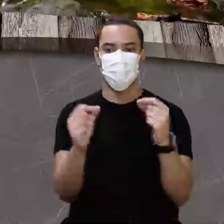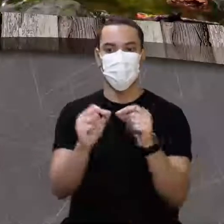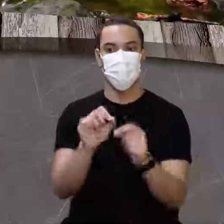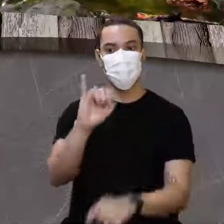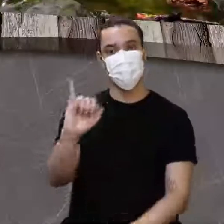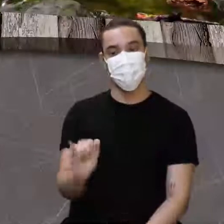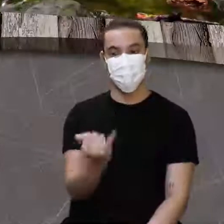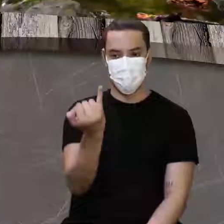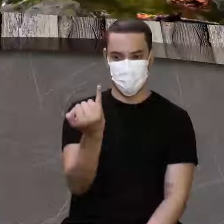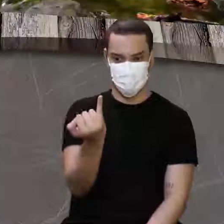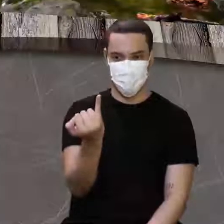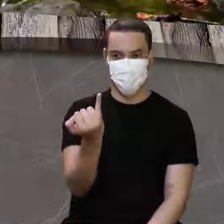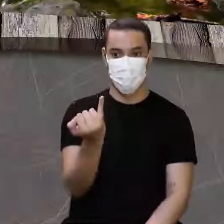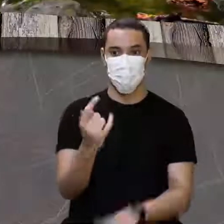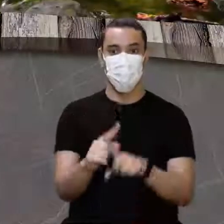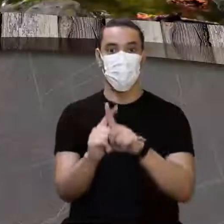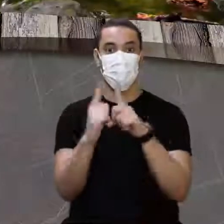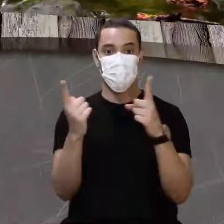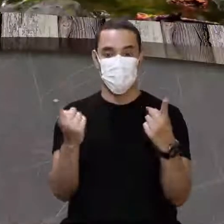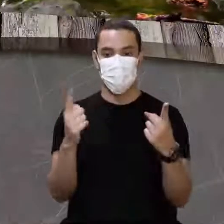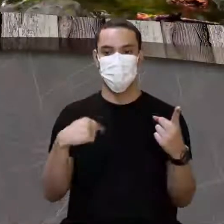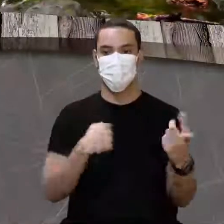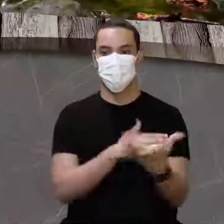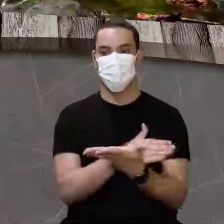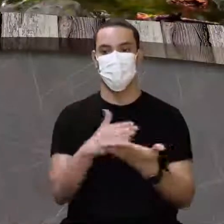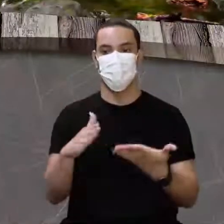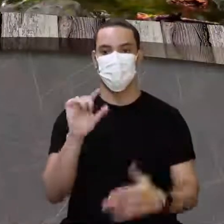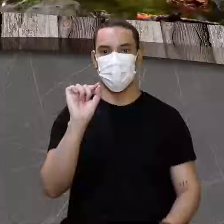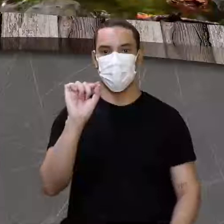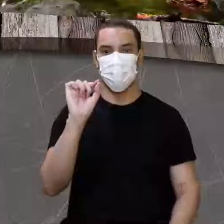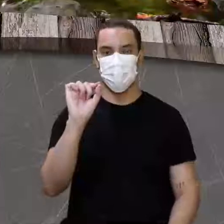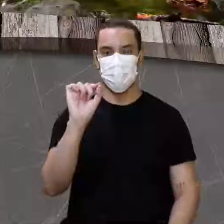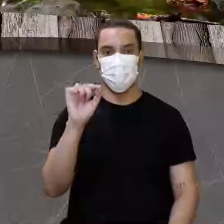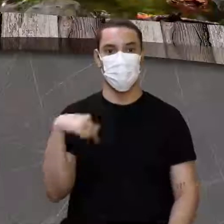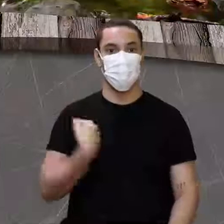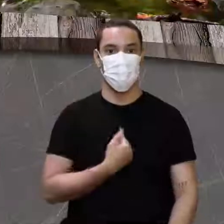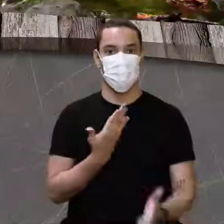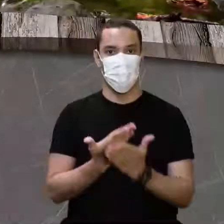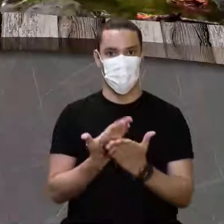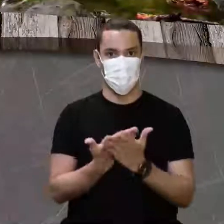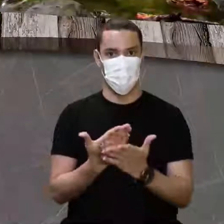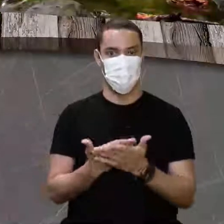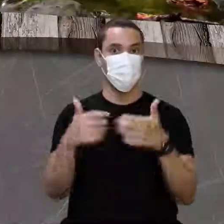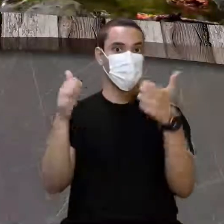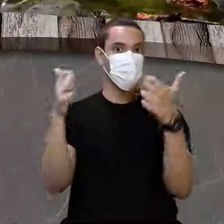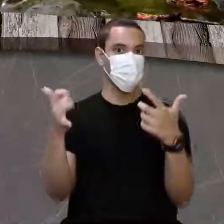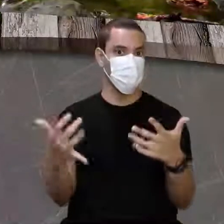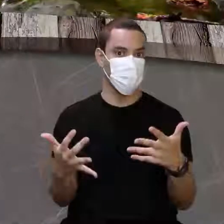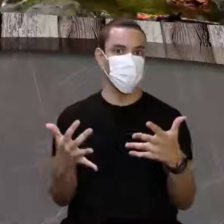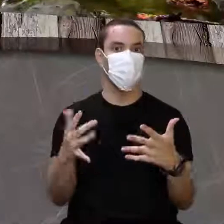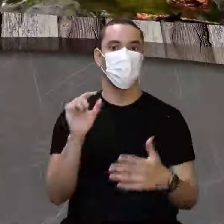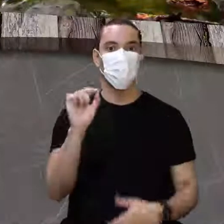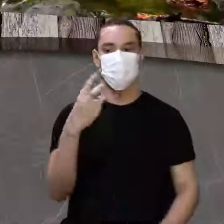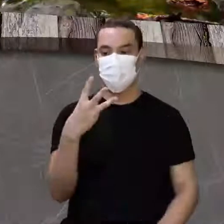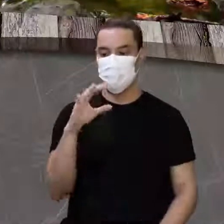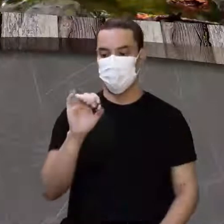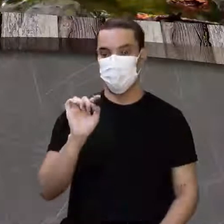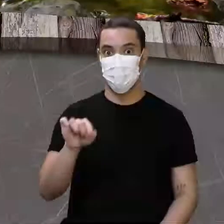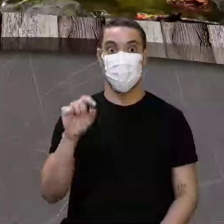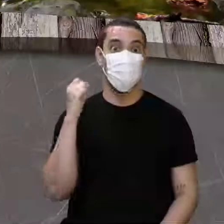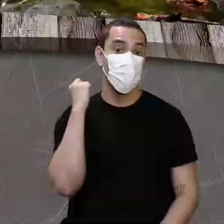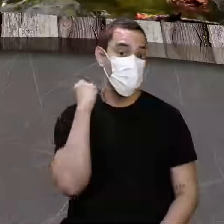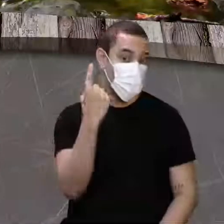usufruí-la, né? Mas a gente vai começar então para nossa aula. Vamos começar a nossa aula